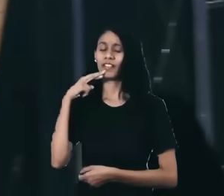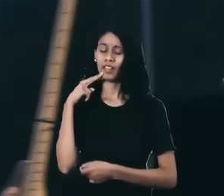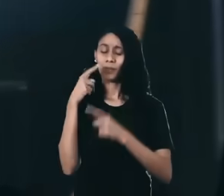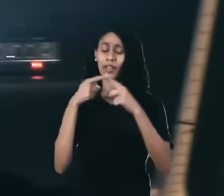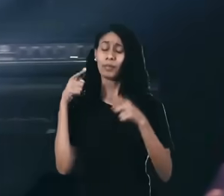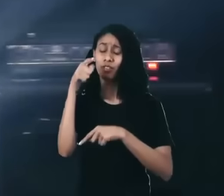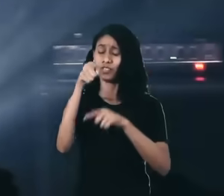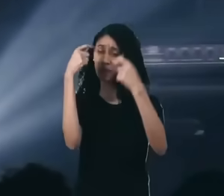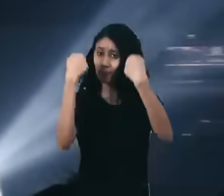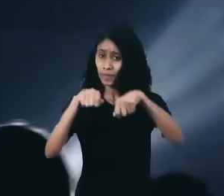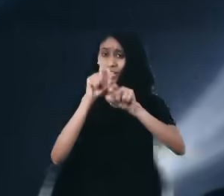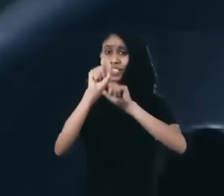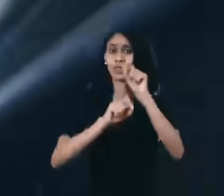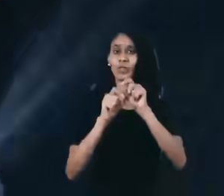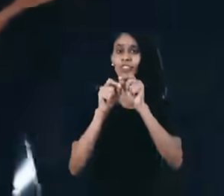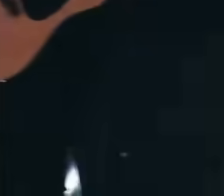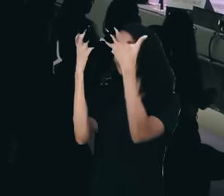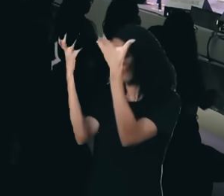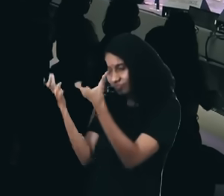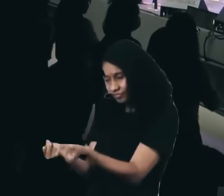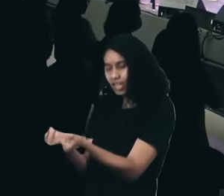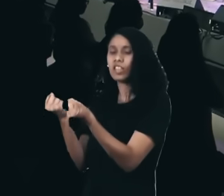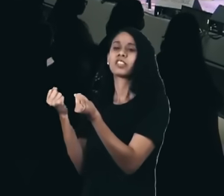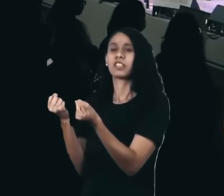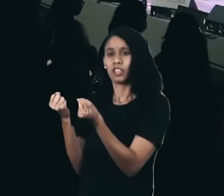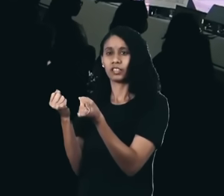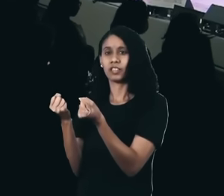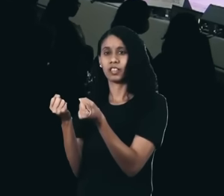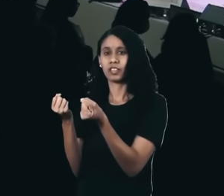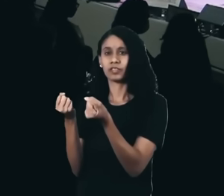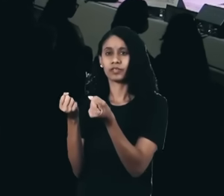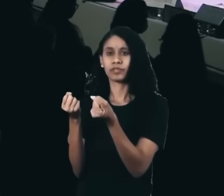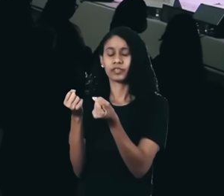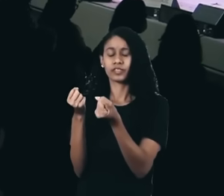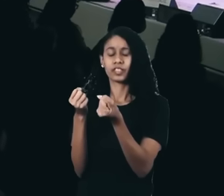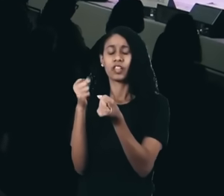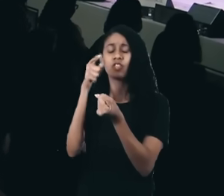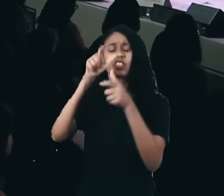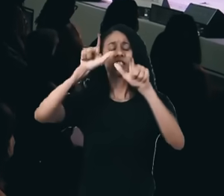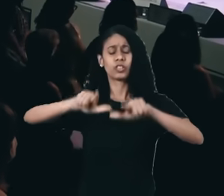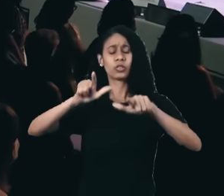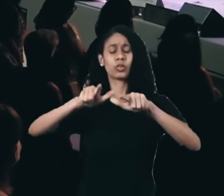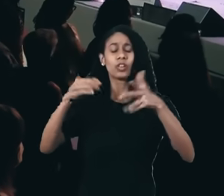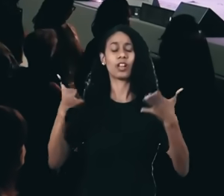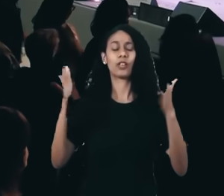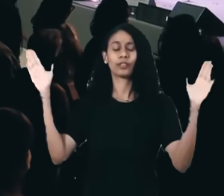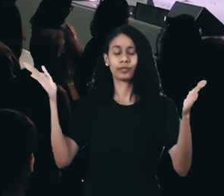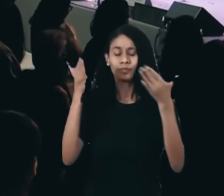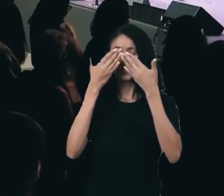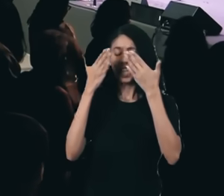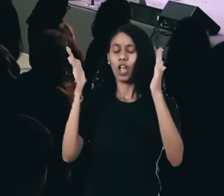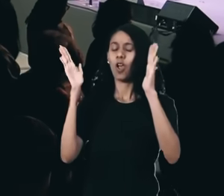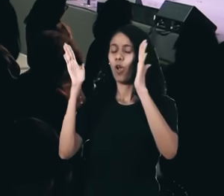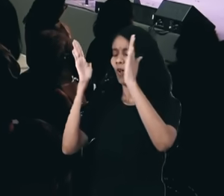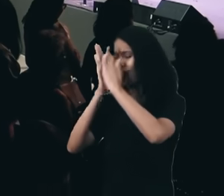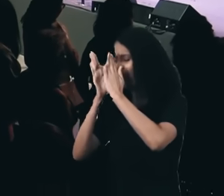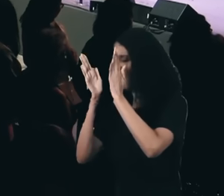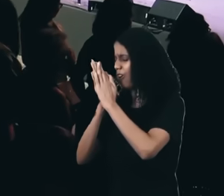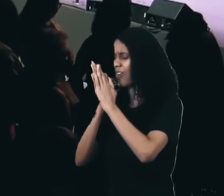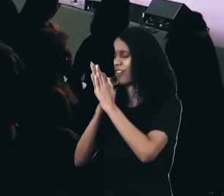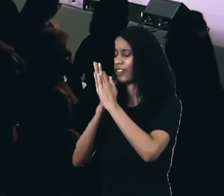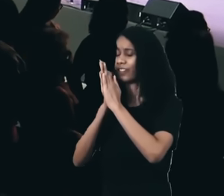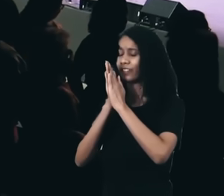você precisa se dispor. Eu quero que aí onde você está, você feche seus olhos e comece a orar e dizer: